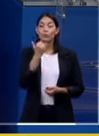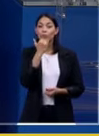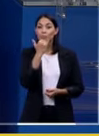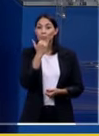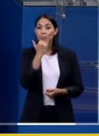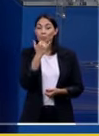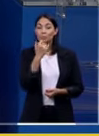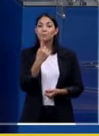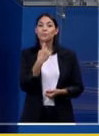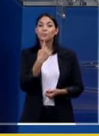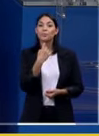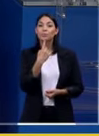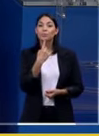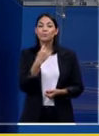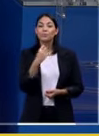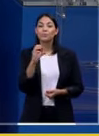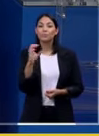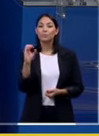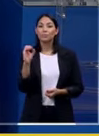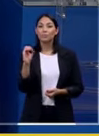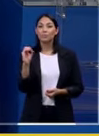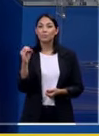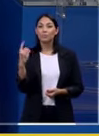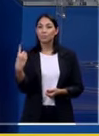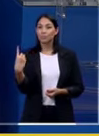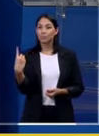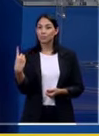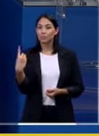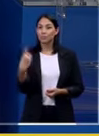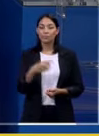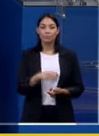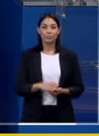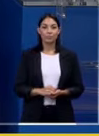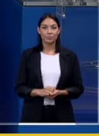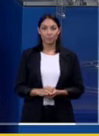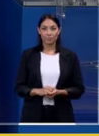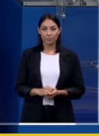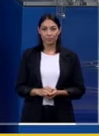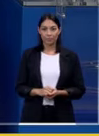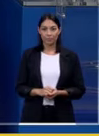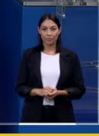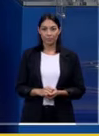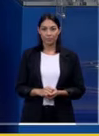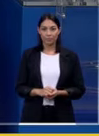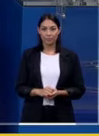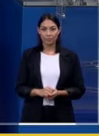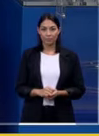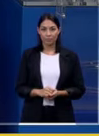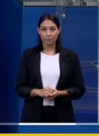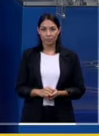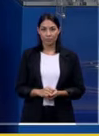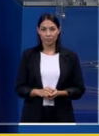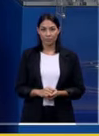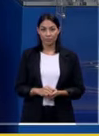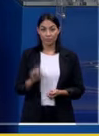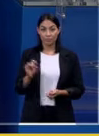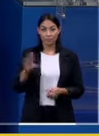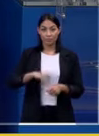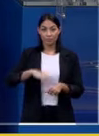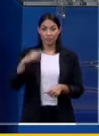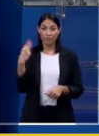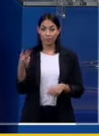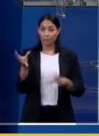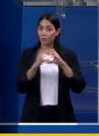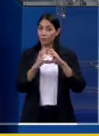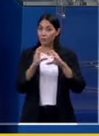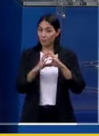Desculpe, bola vermelha número 01. Vermelha número 01. Quarta dezena sorteada. São 7. Faltam 3 números para você